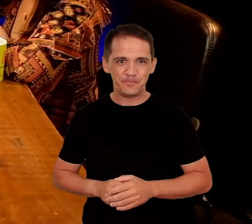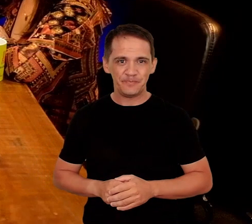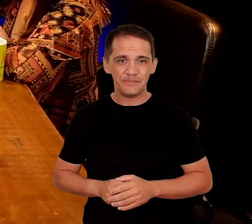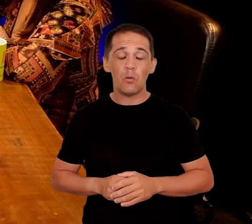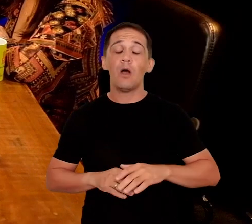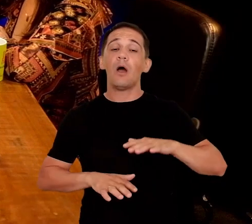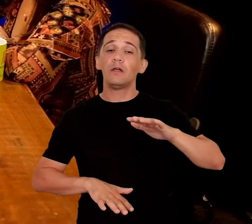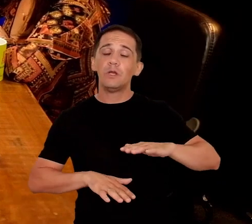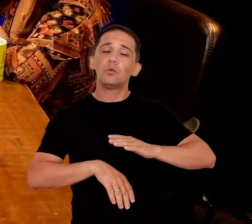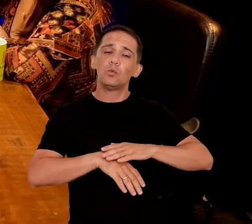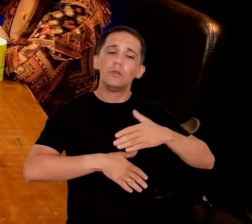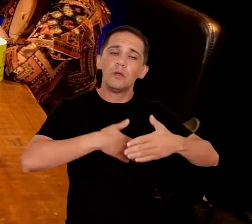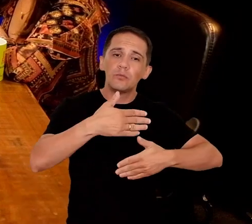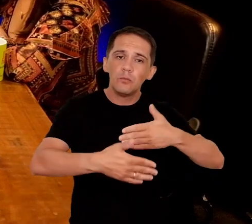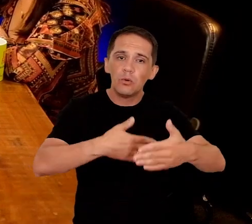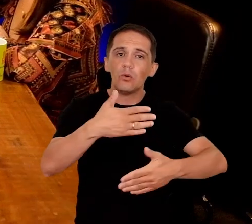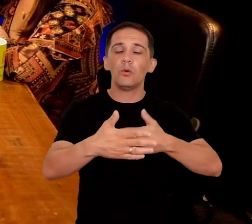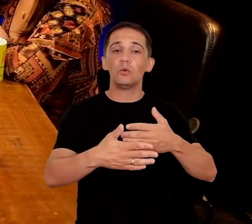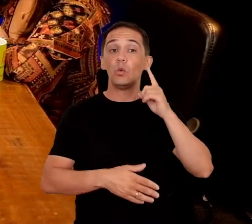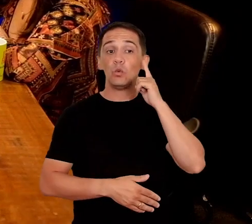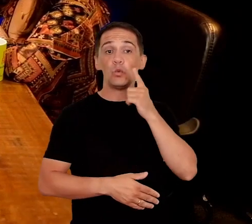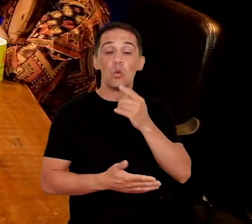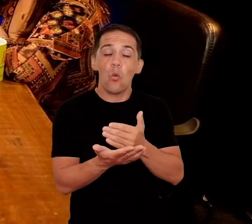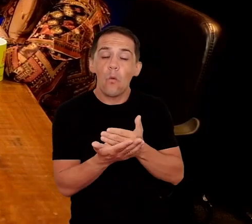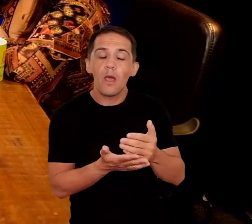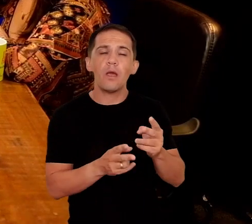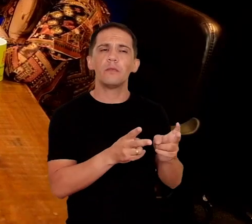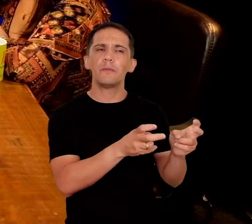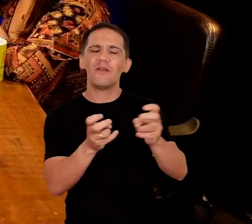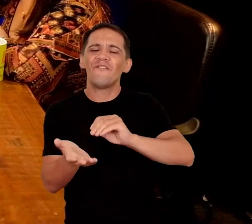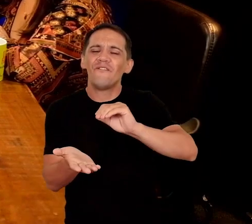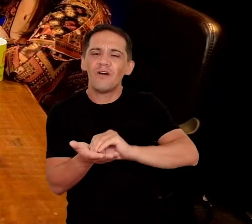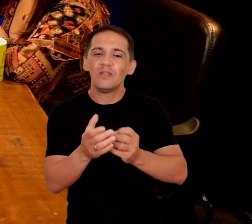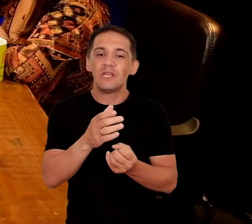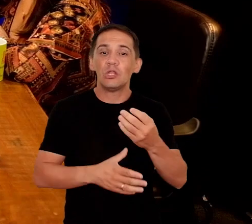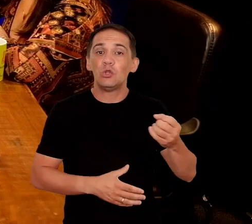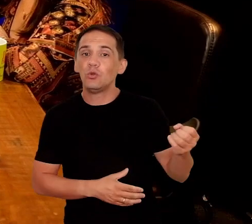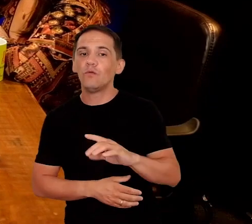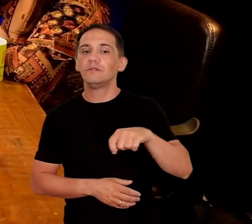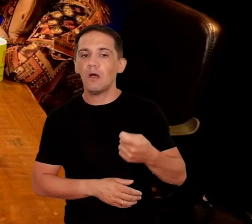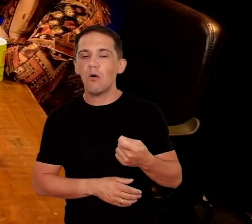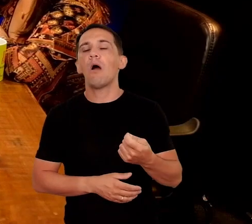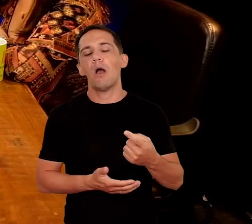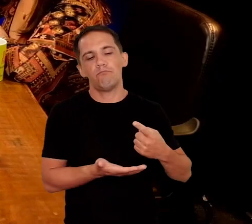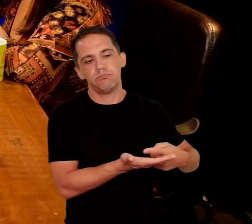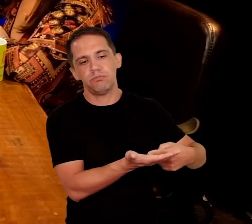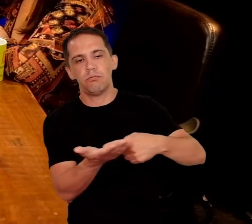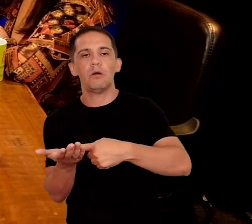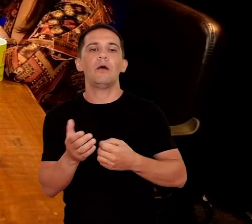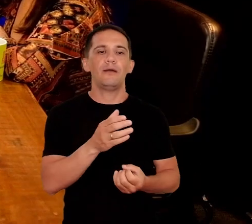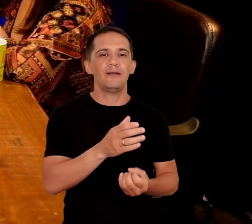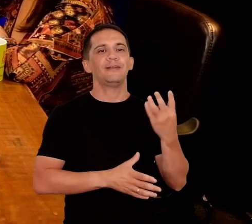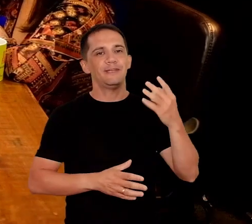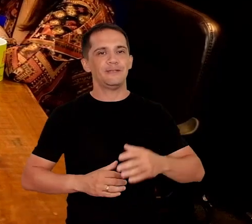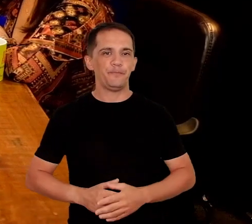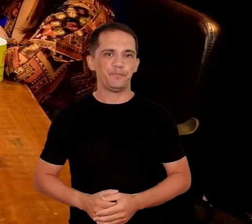palavra até ele trabalhar. Por isso, aí, quando se espalha, então vamos criar um sinal. Não necessariamente cada palavra do idioma